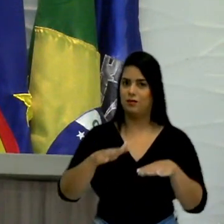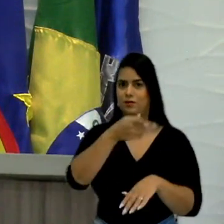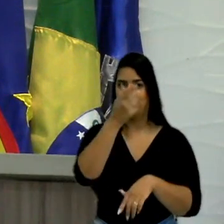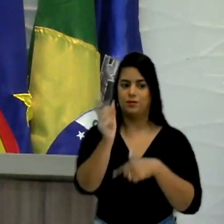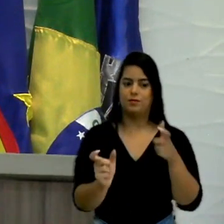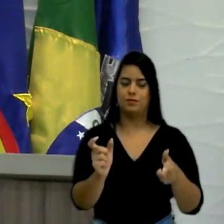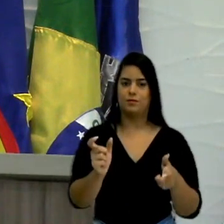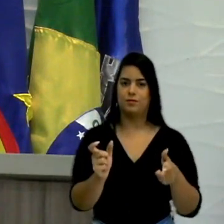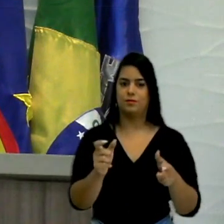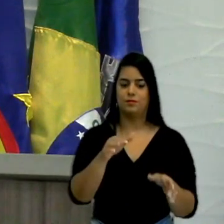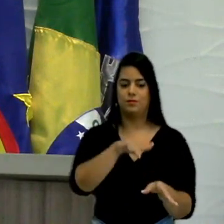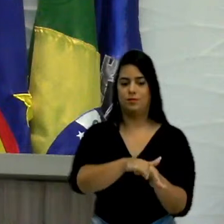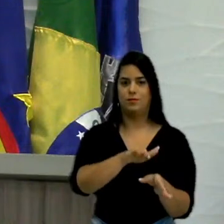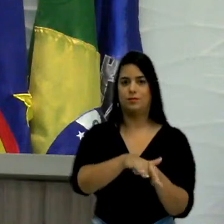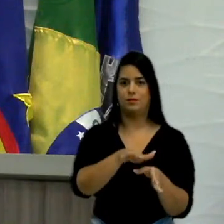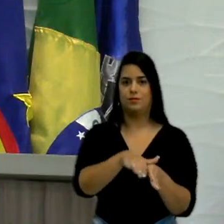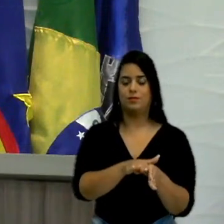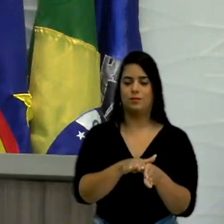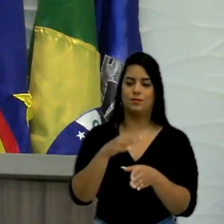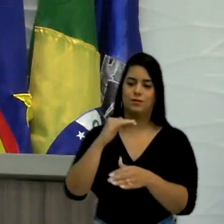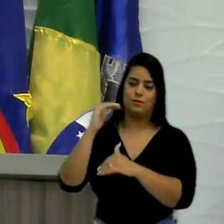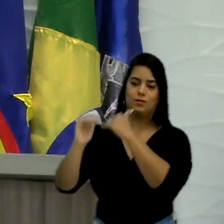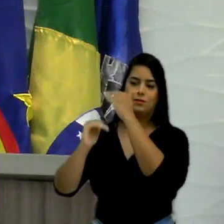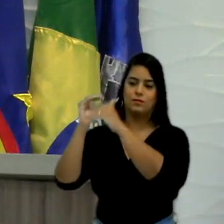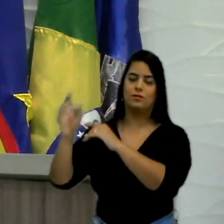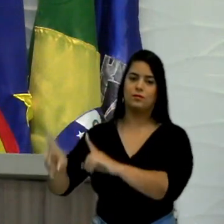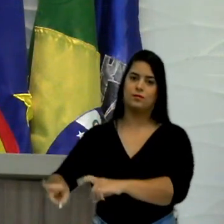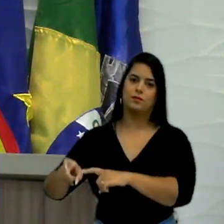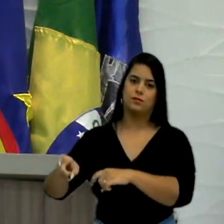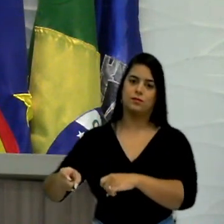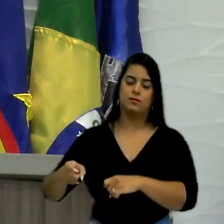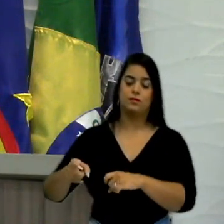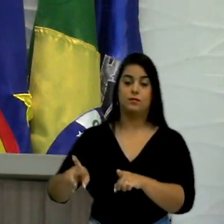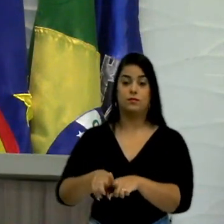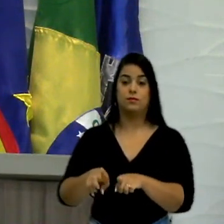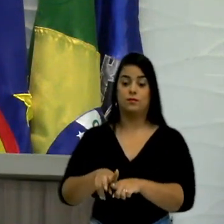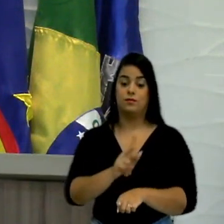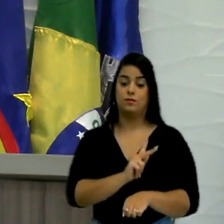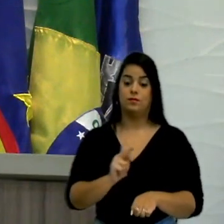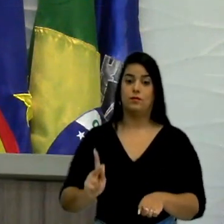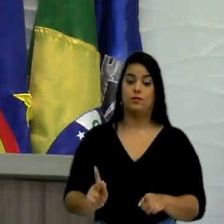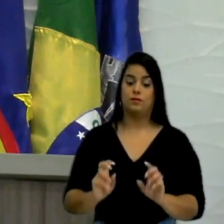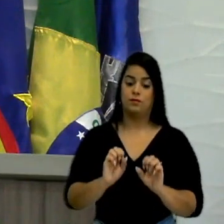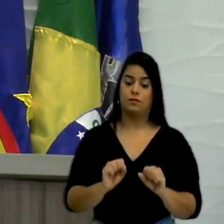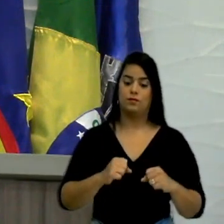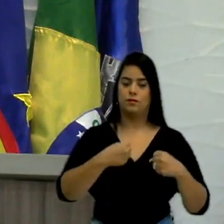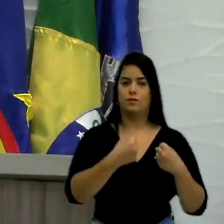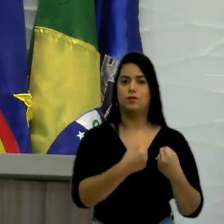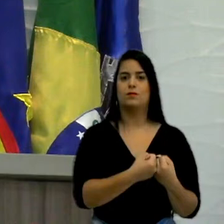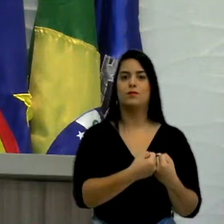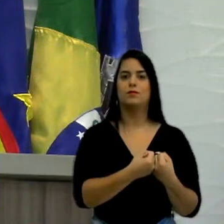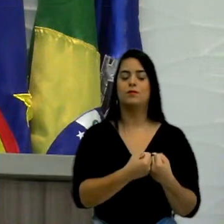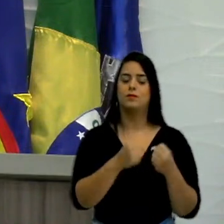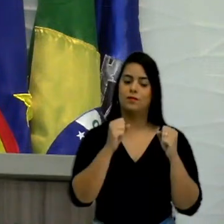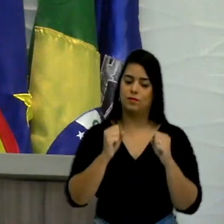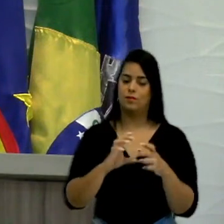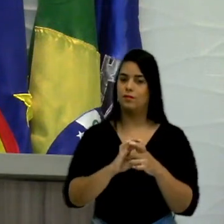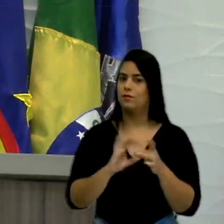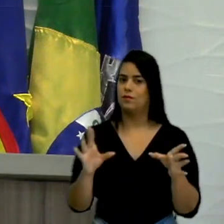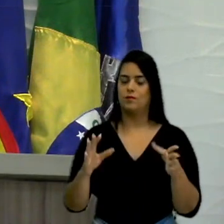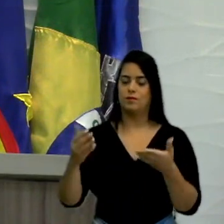do Conselho de Desenvolvimento Rural, os presidentes de associações, que possam participar desse momento